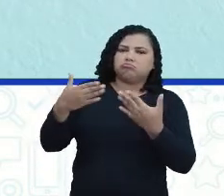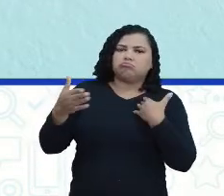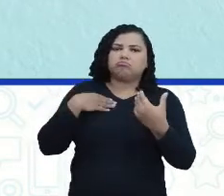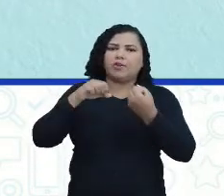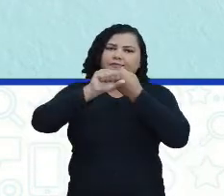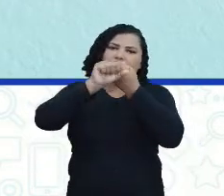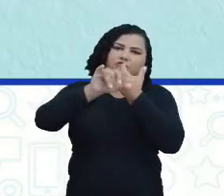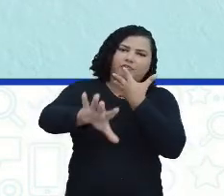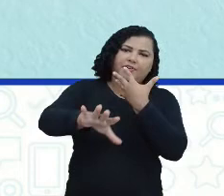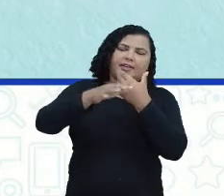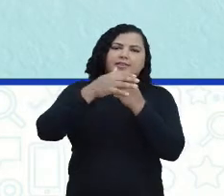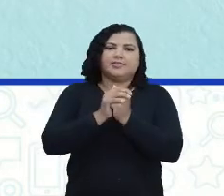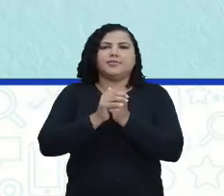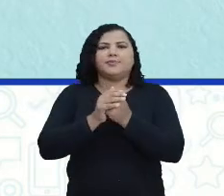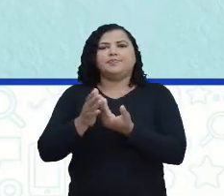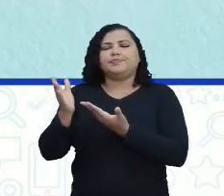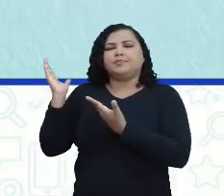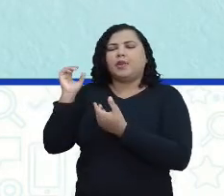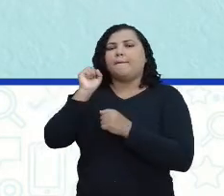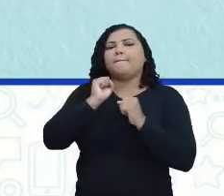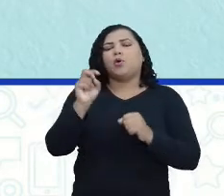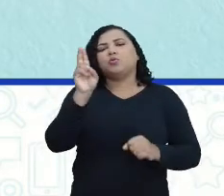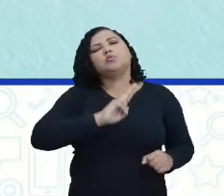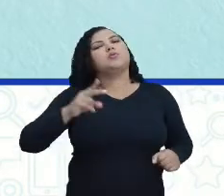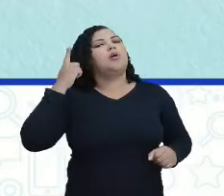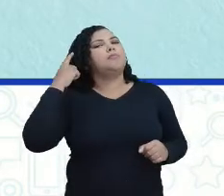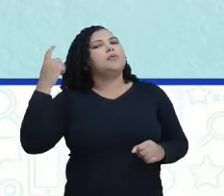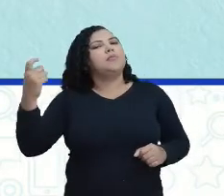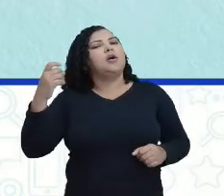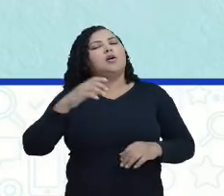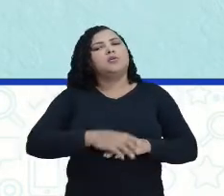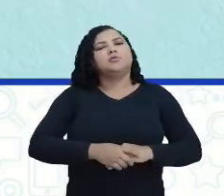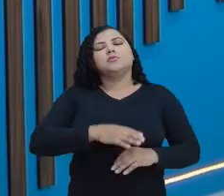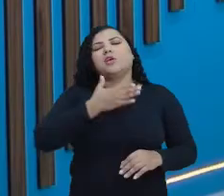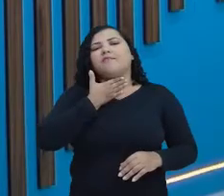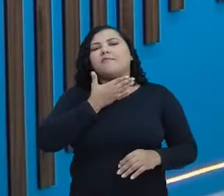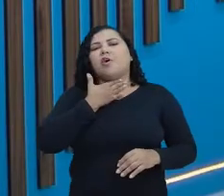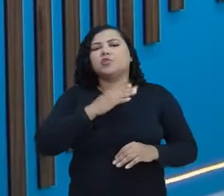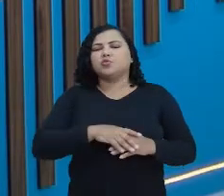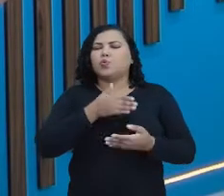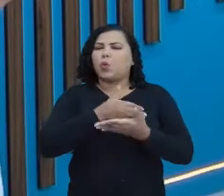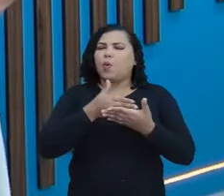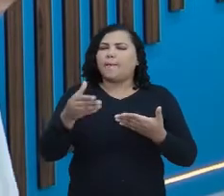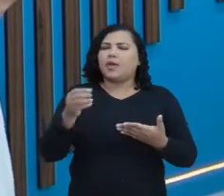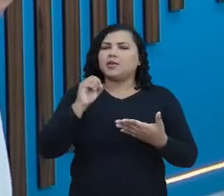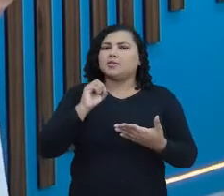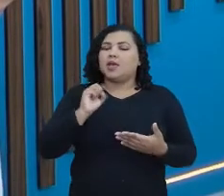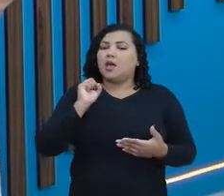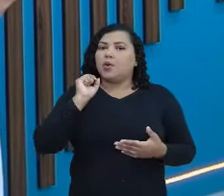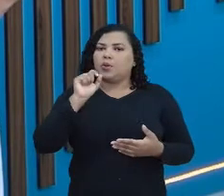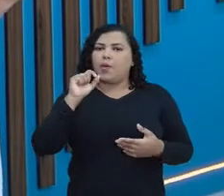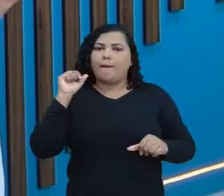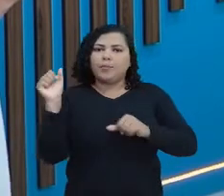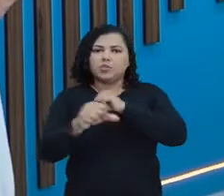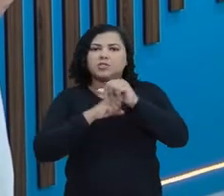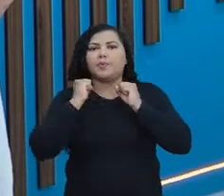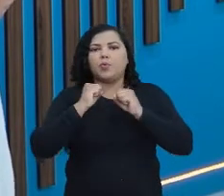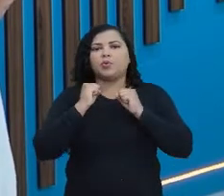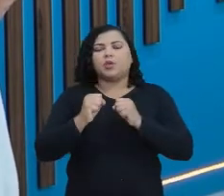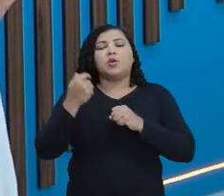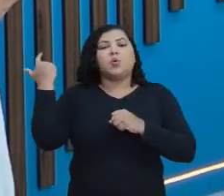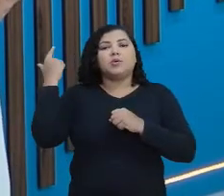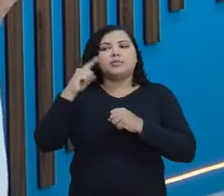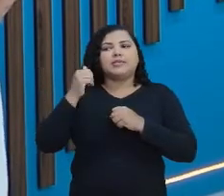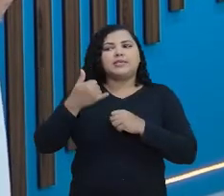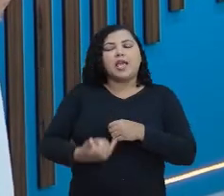outras palavras, o Skype é um chat com áudio. E eu lembro que no começo do Skype era algo revolucionário porque você conseguia ligar sem